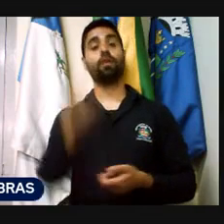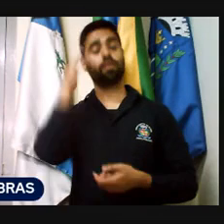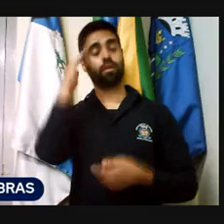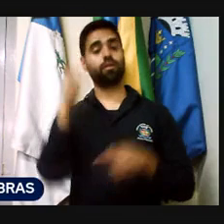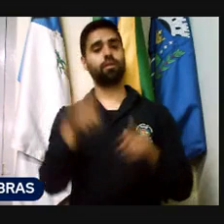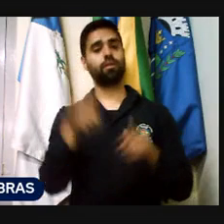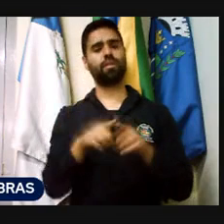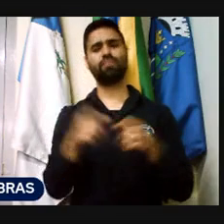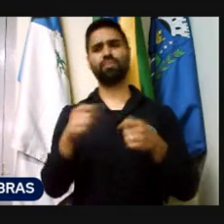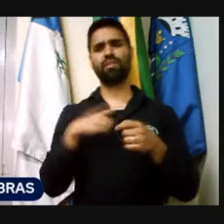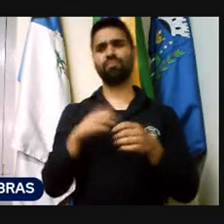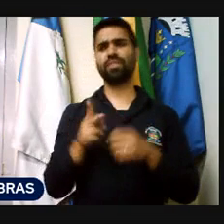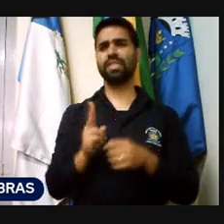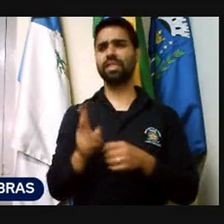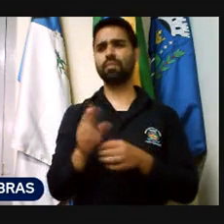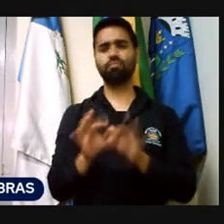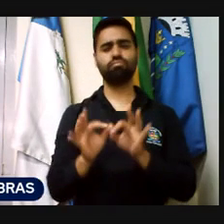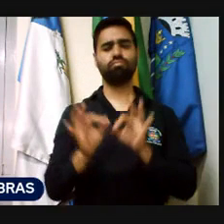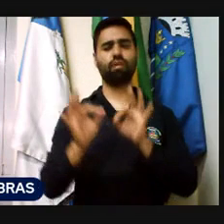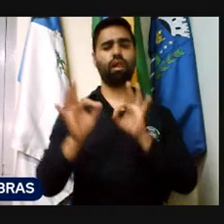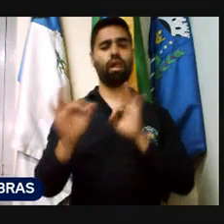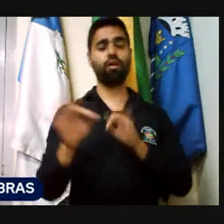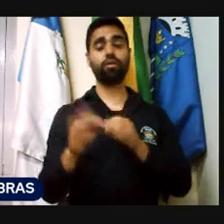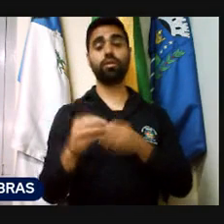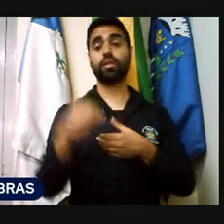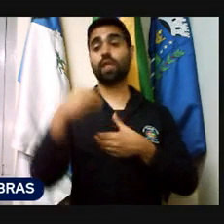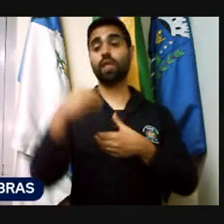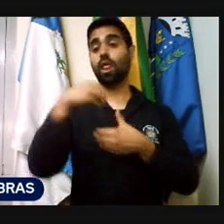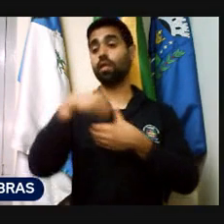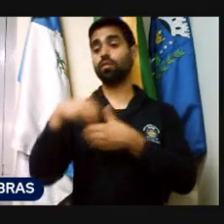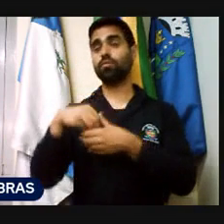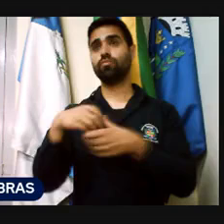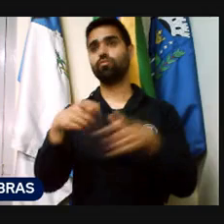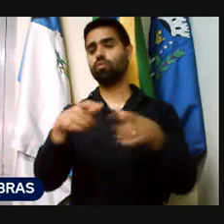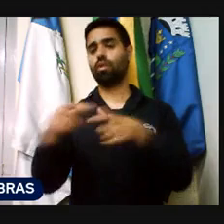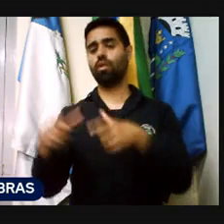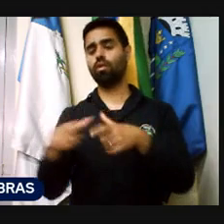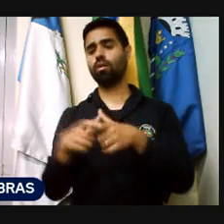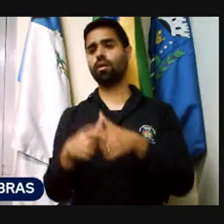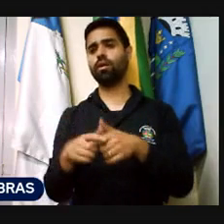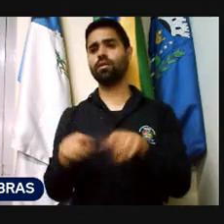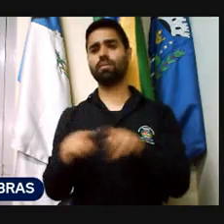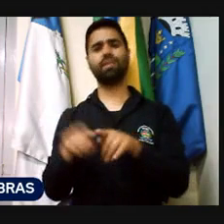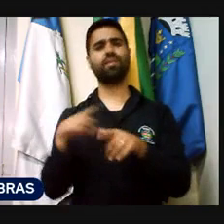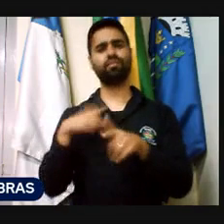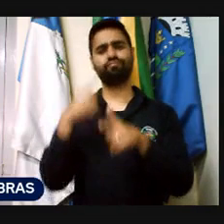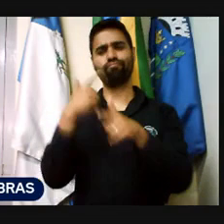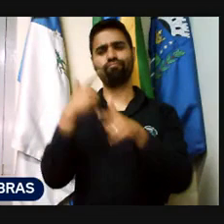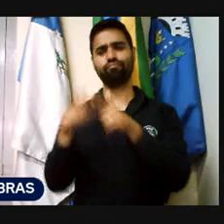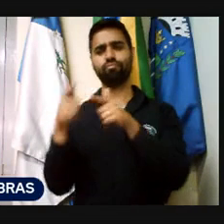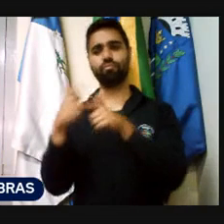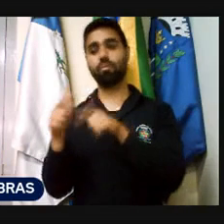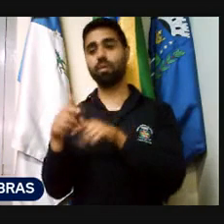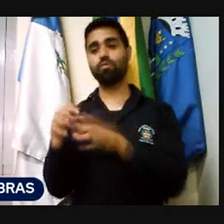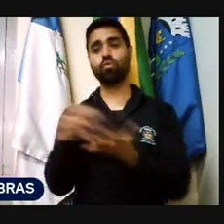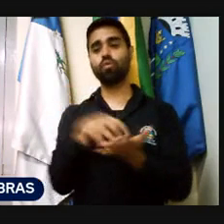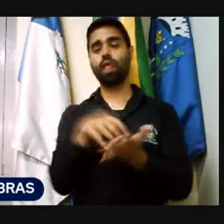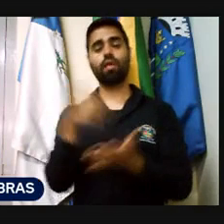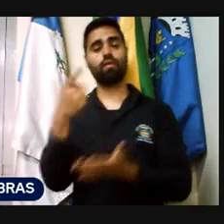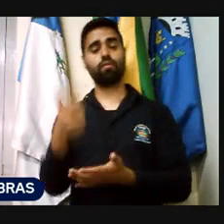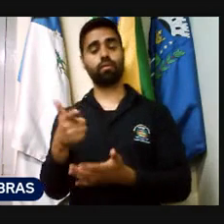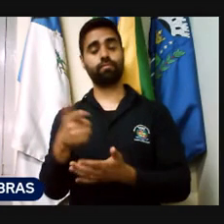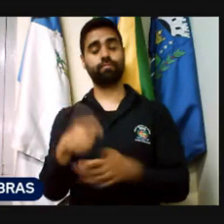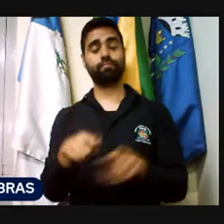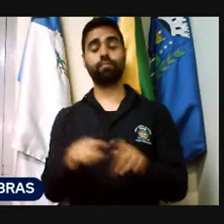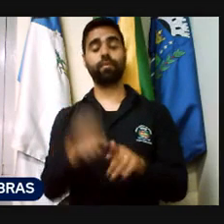que se desloquem constantemente dentro do perímetro de assentamento, enfrentando grandes problemas de transportes. Considerando